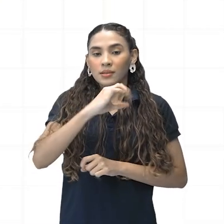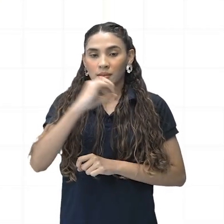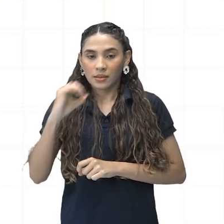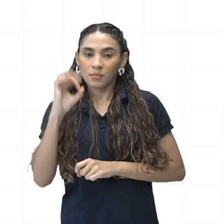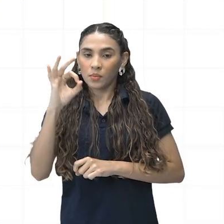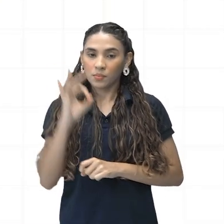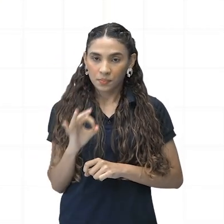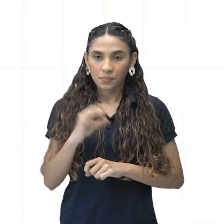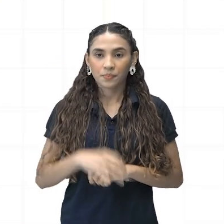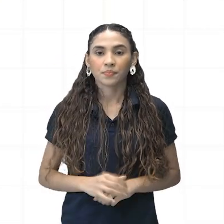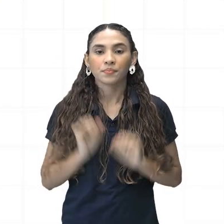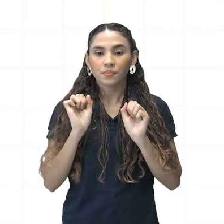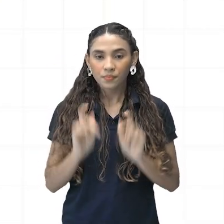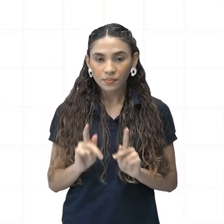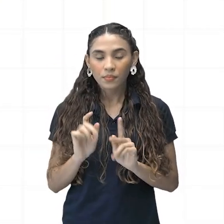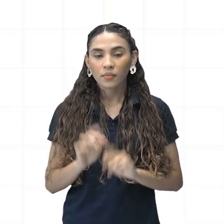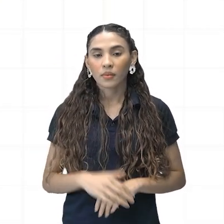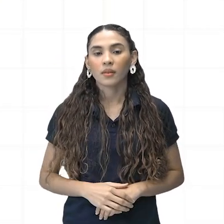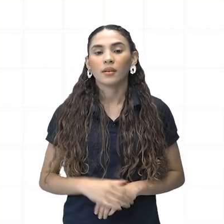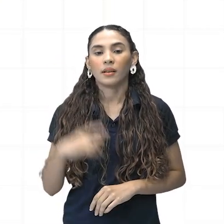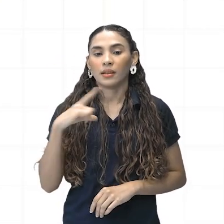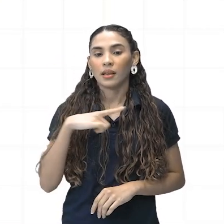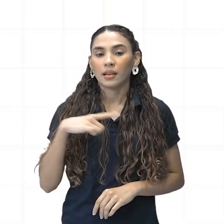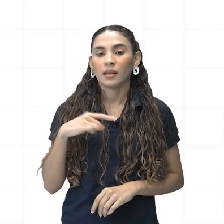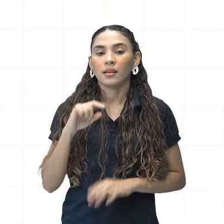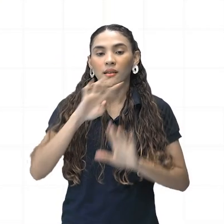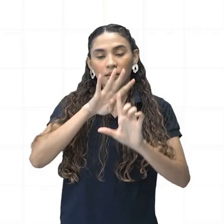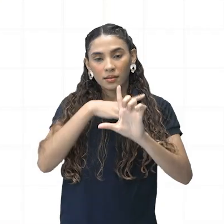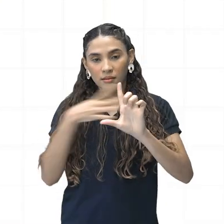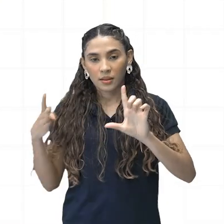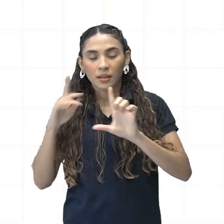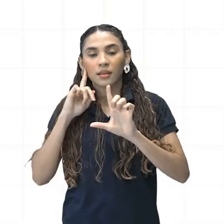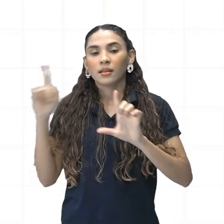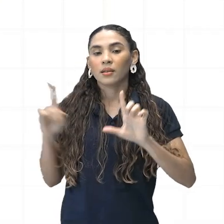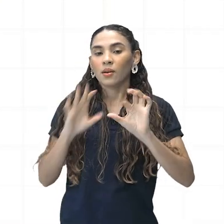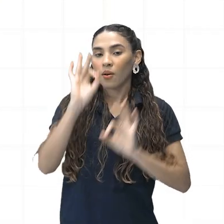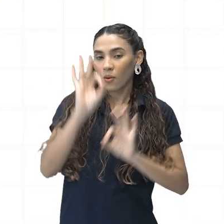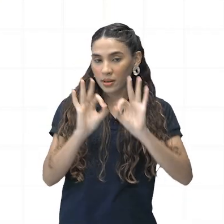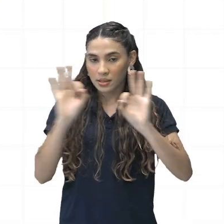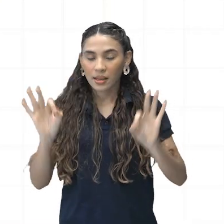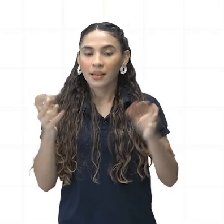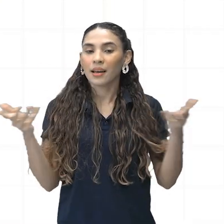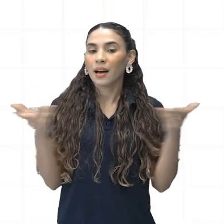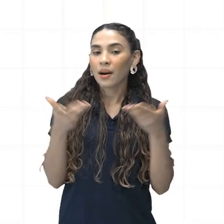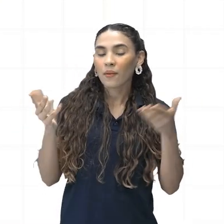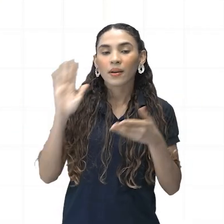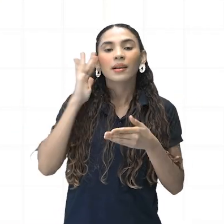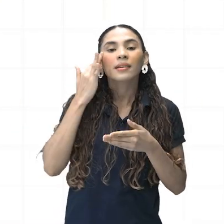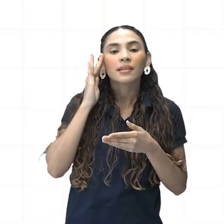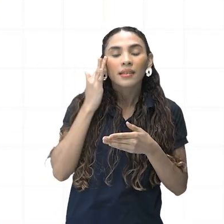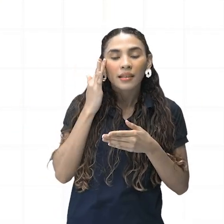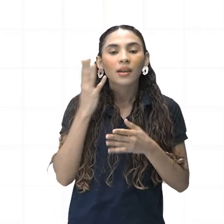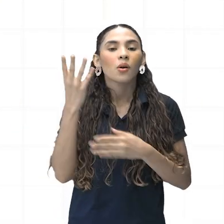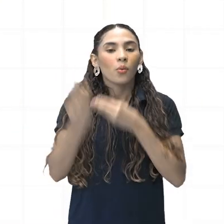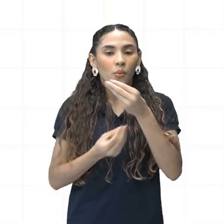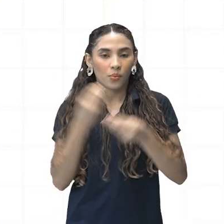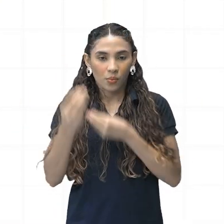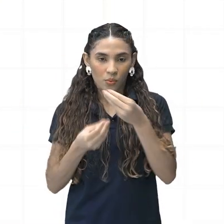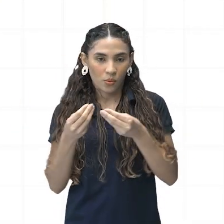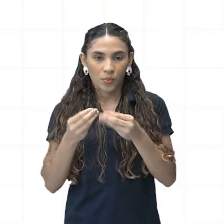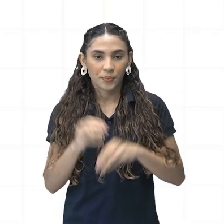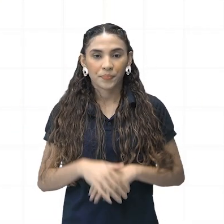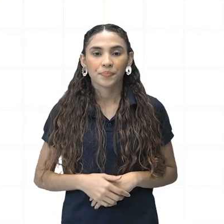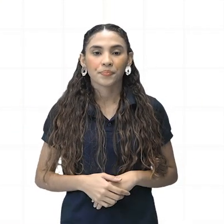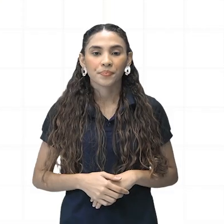100%. Muito bem, nós temos aqui a nossa tabela organizada e agora vamos entender como devemos